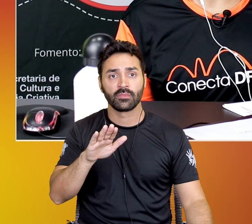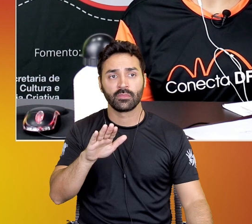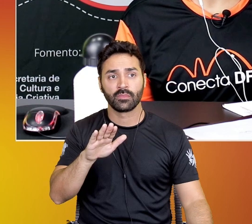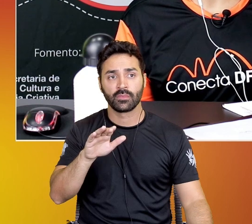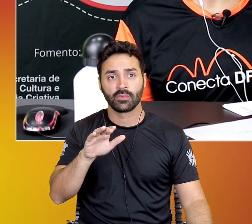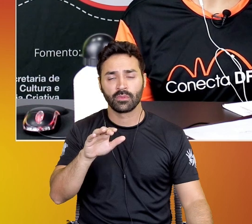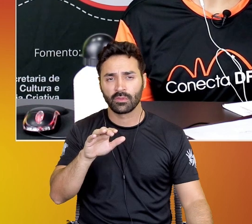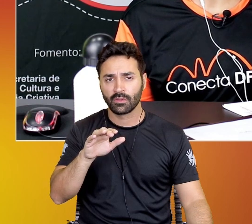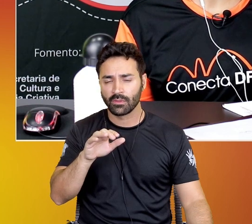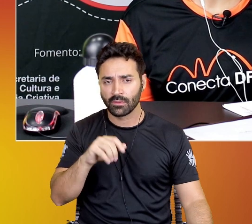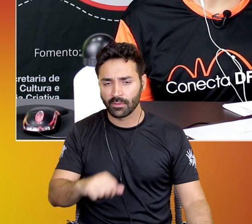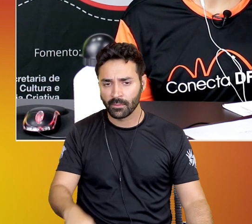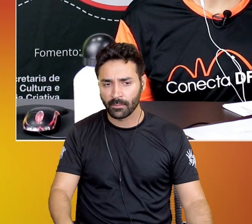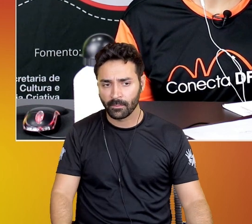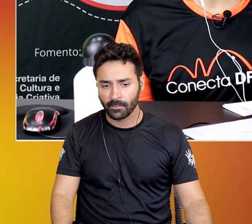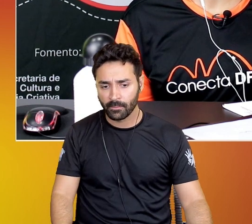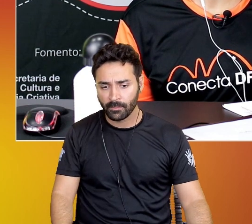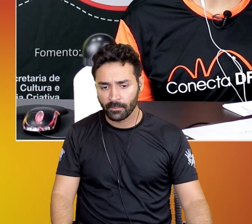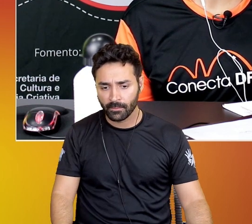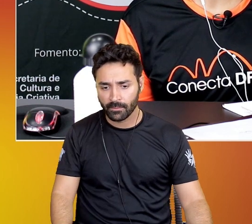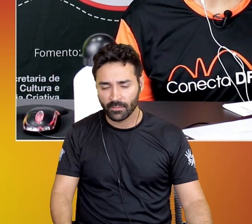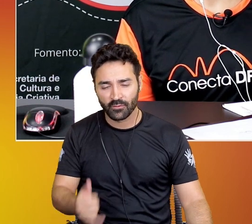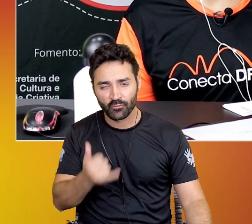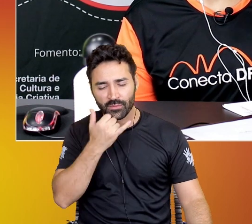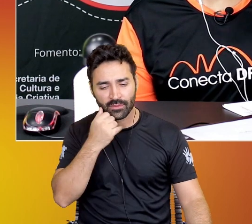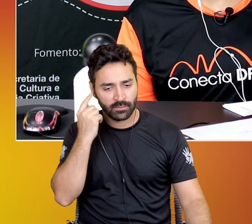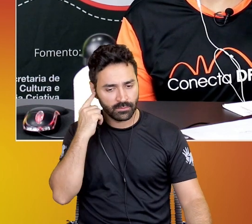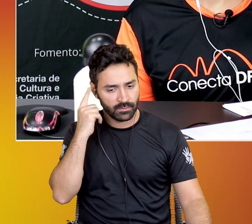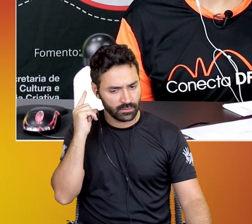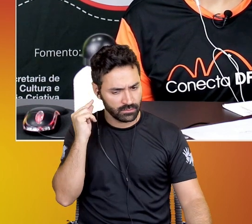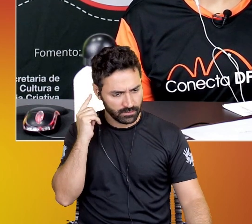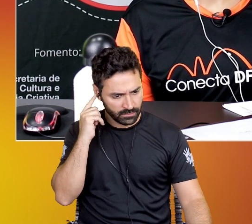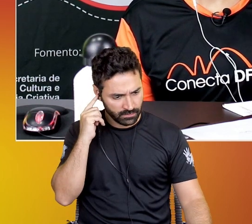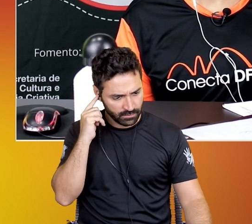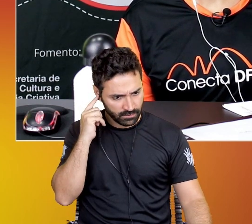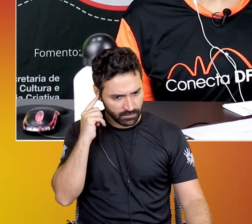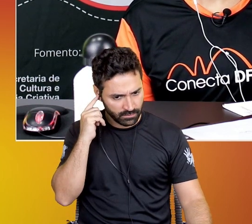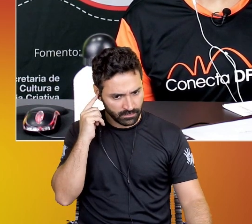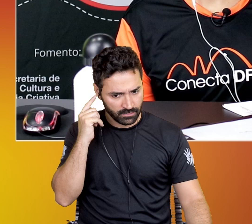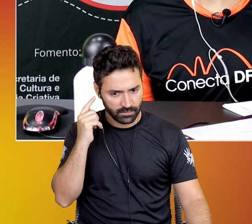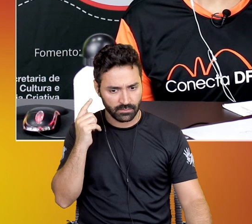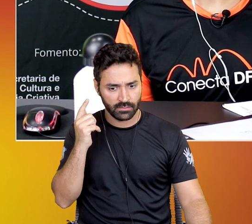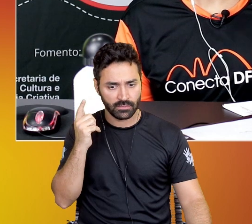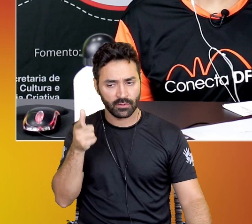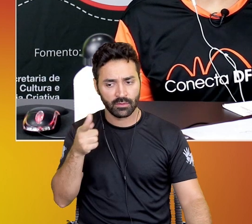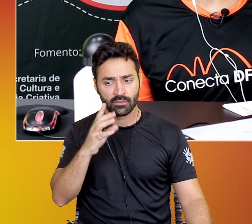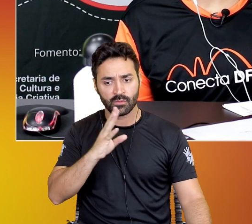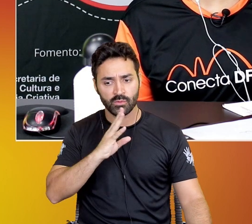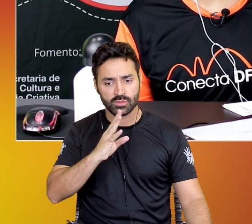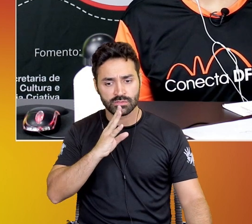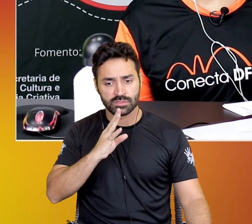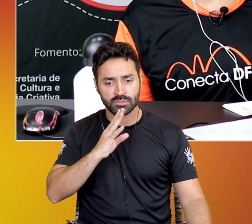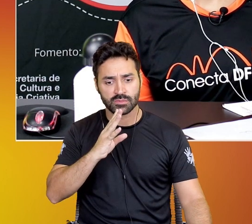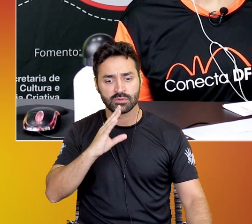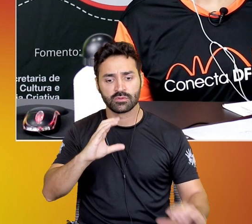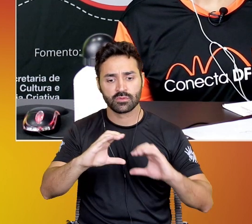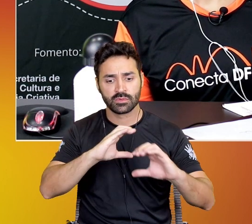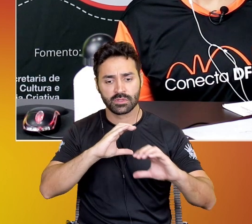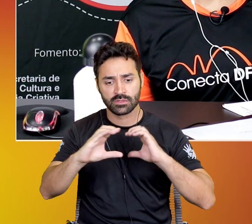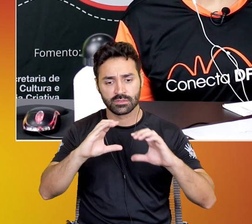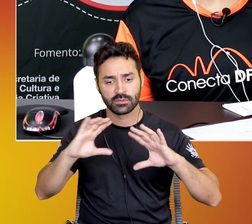pode falar. O conhecimento, né, para poder estar trazendo, né, uma forma de comunicação para todas as